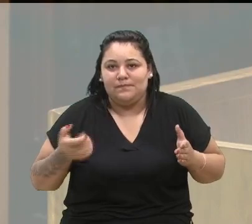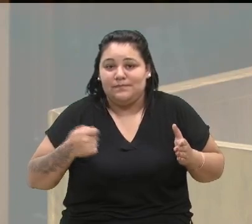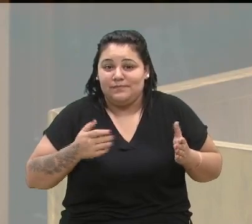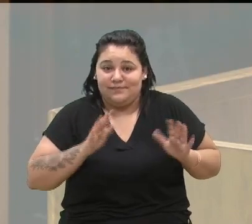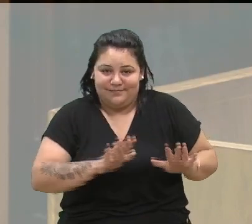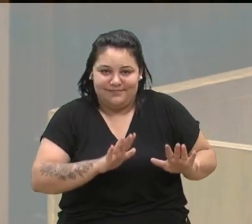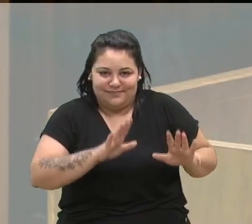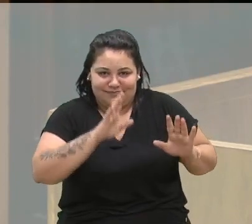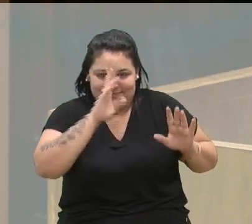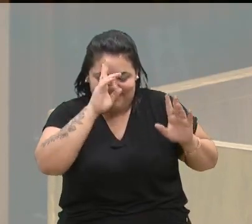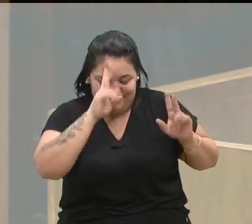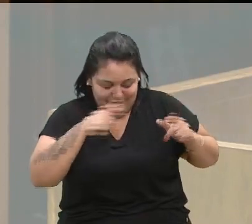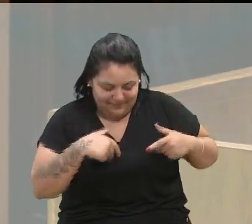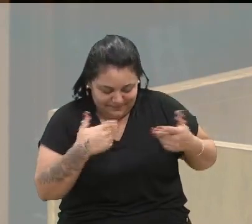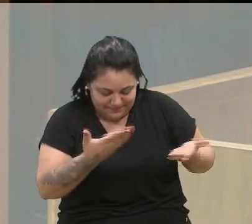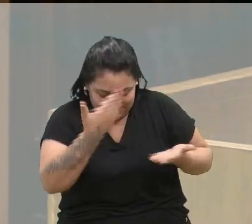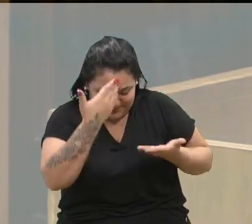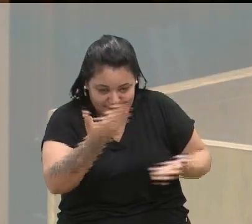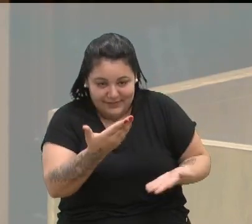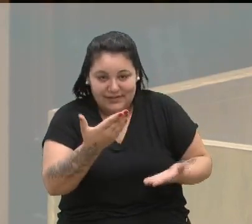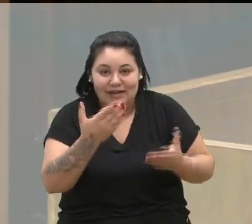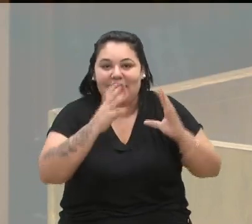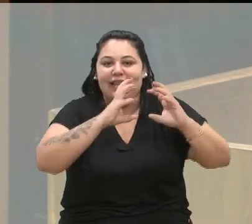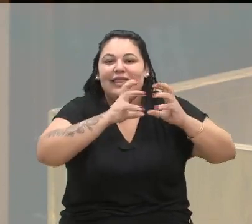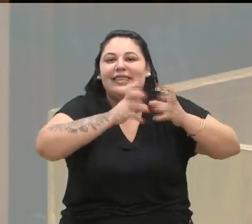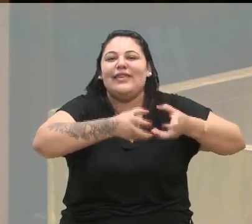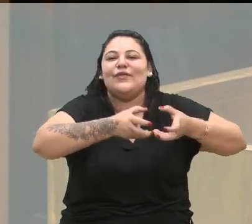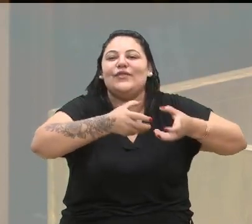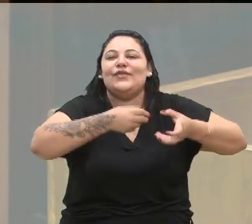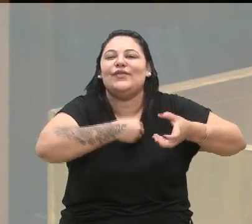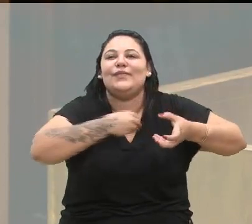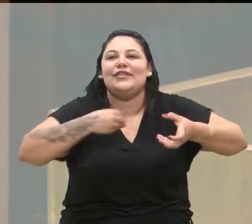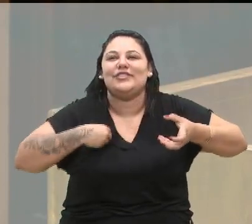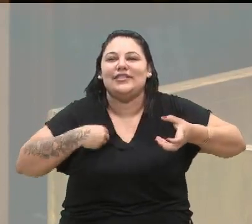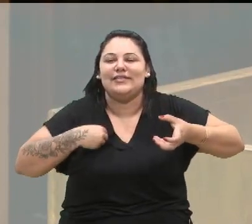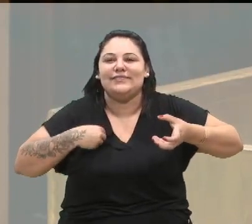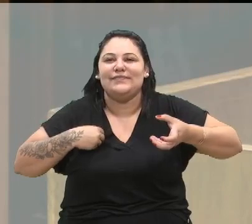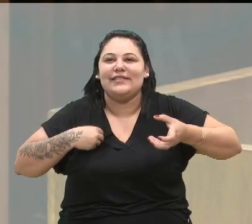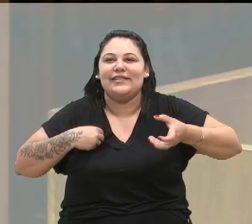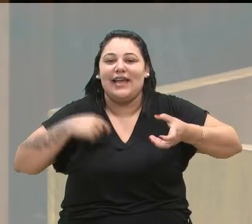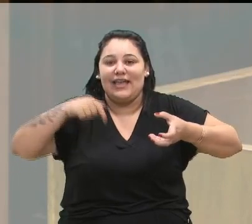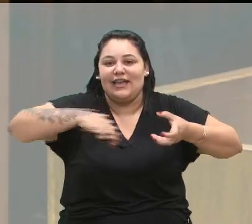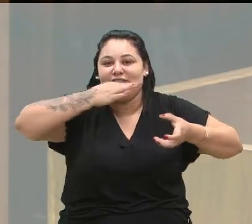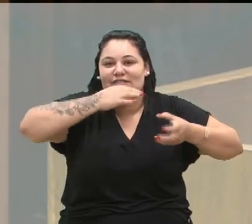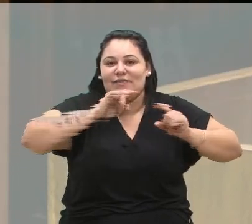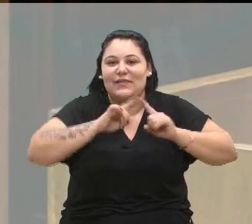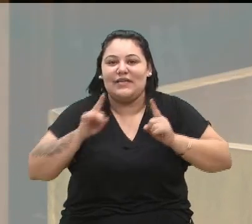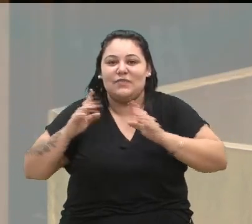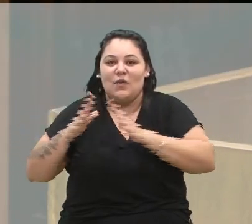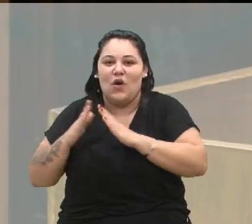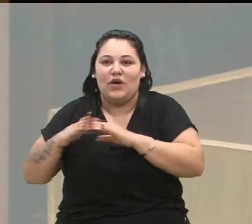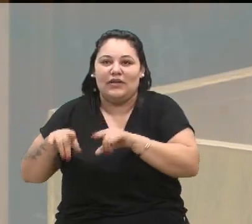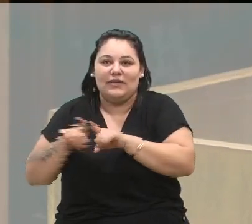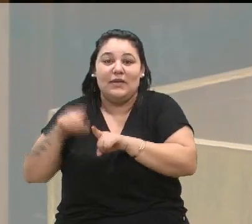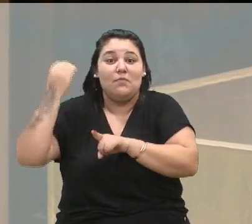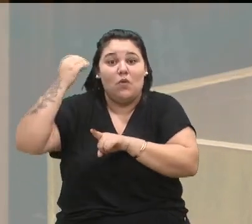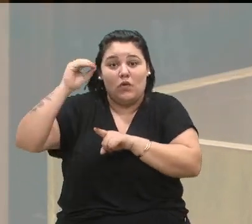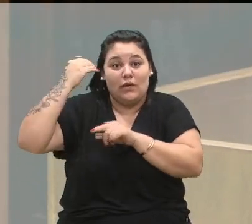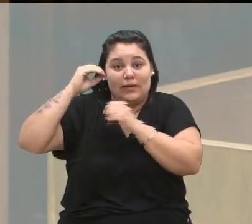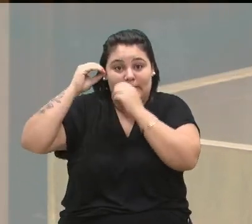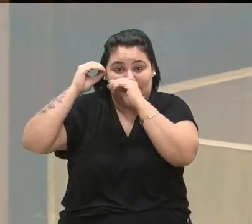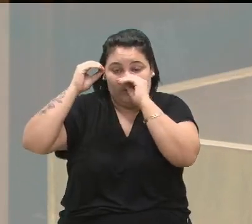à neurologista Fabiana Munhol, que é aqui de Caxias do Sul, mas que atualmente reside e atende em Porto Alegre,